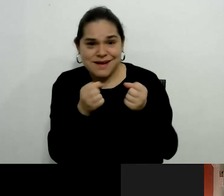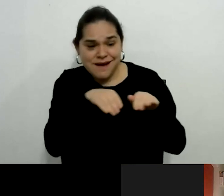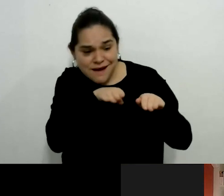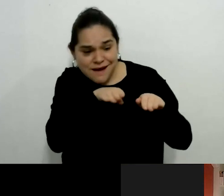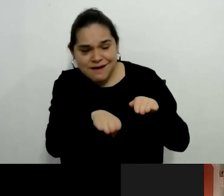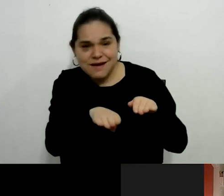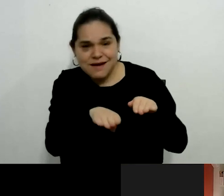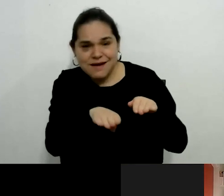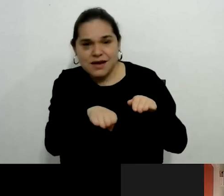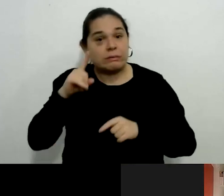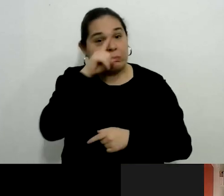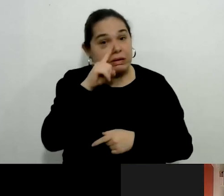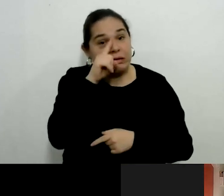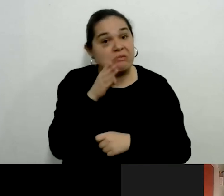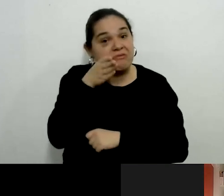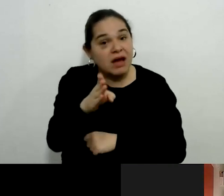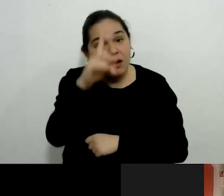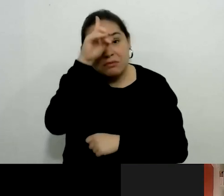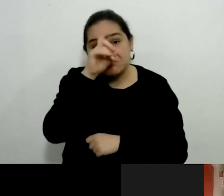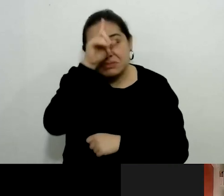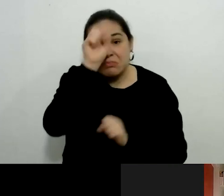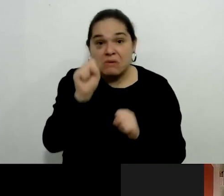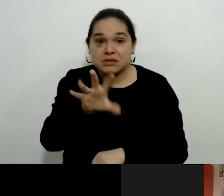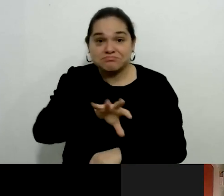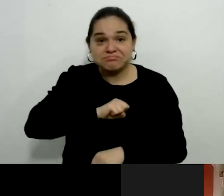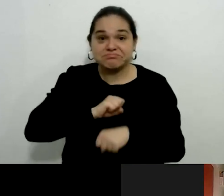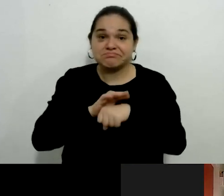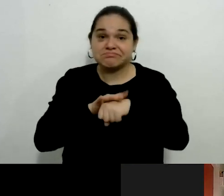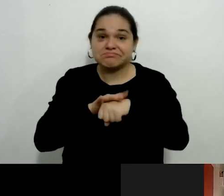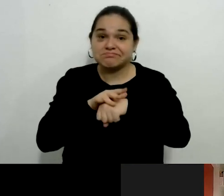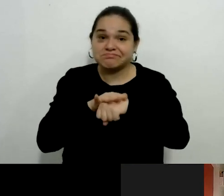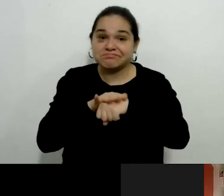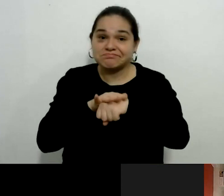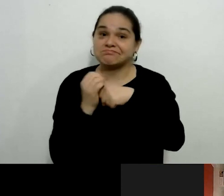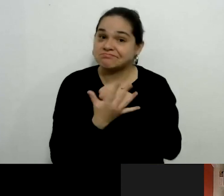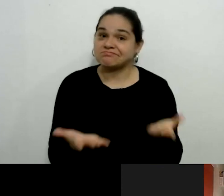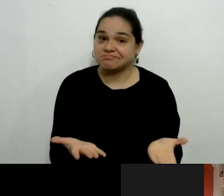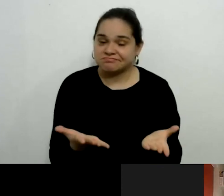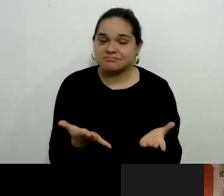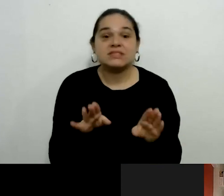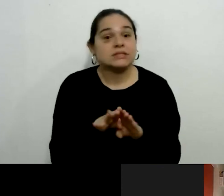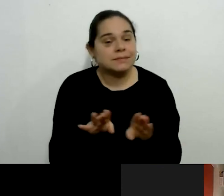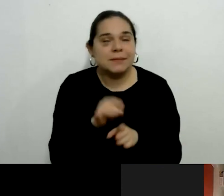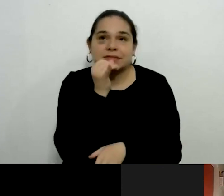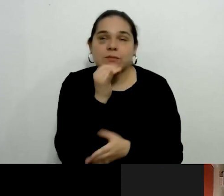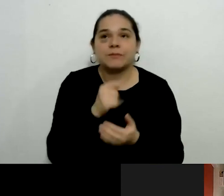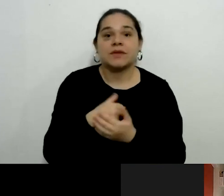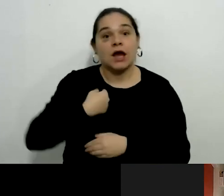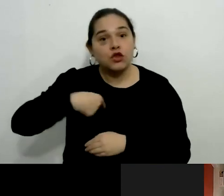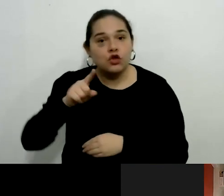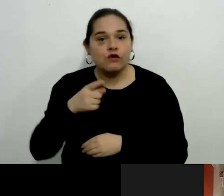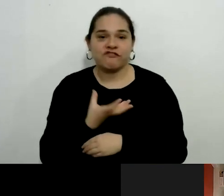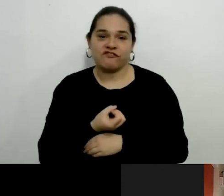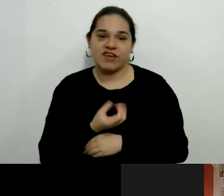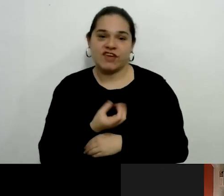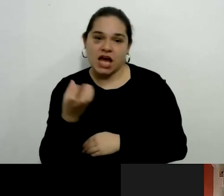época de pandemia. Às vezes, que eu tenho citado bastante, a gente está em viagem, mesmo com plano de saúde, chega em alguma cidade,